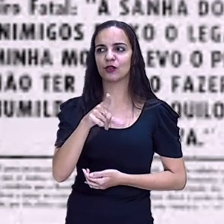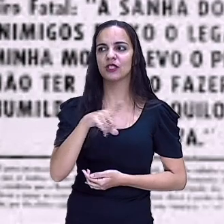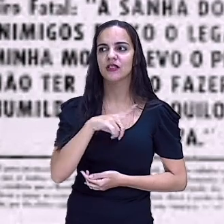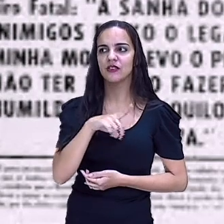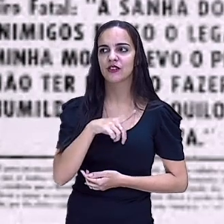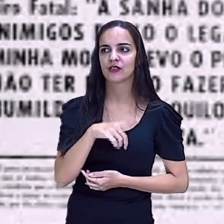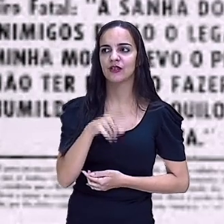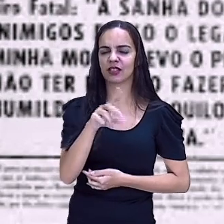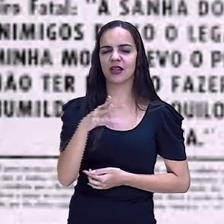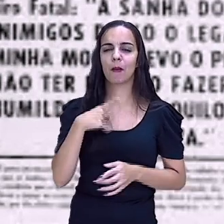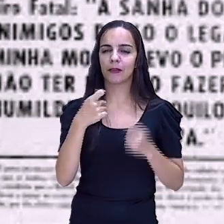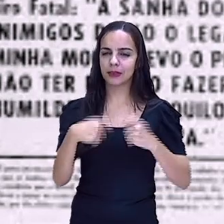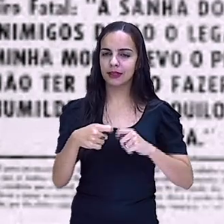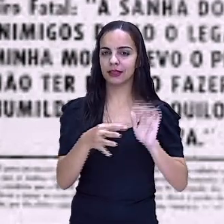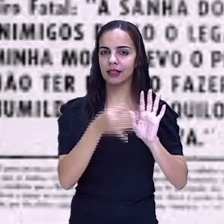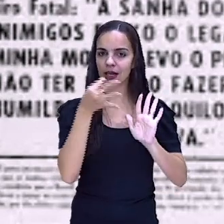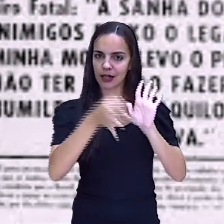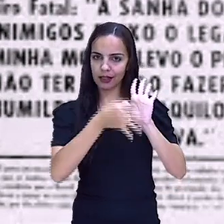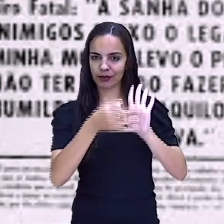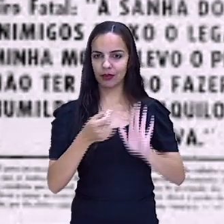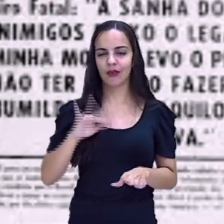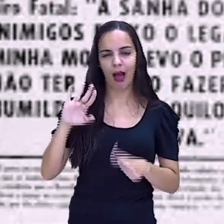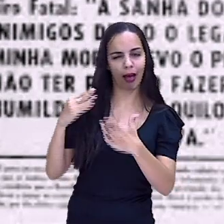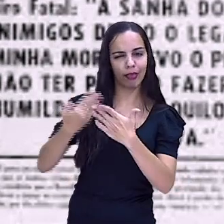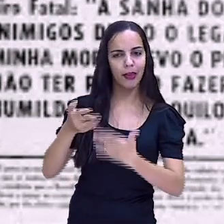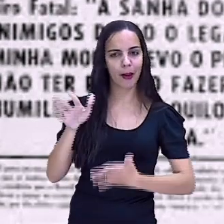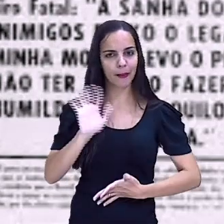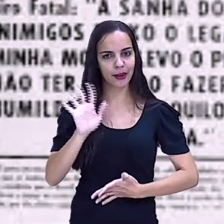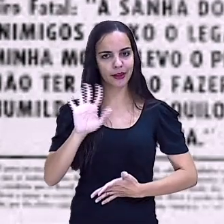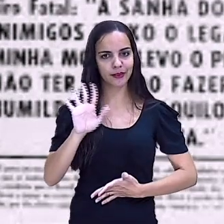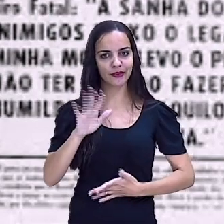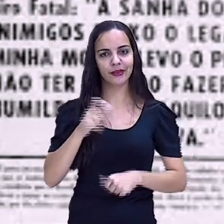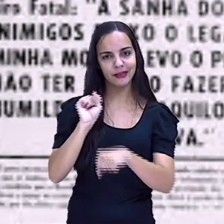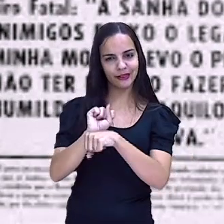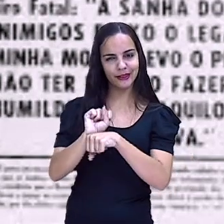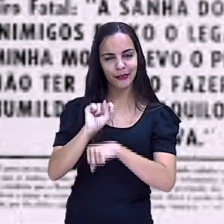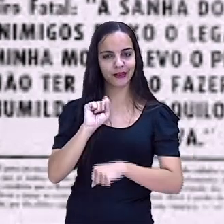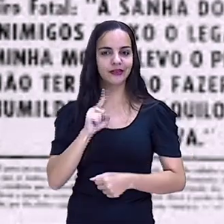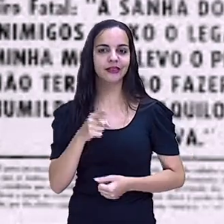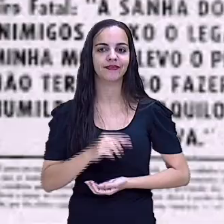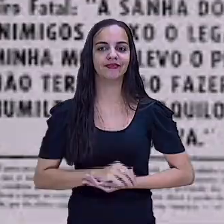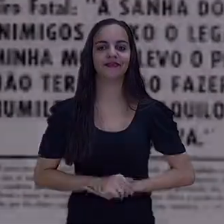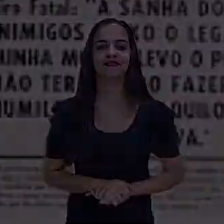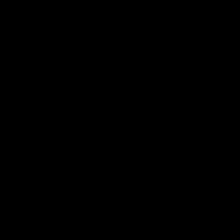seres críticos. Até a próxima aula. Espero vocês.